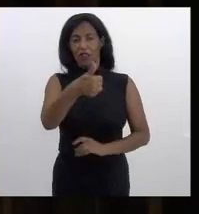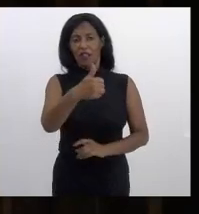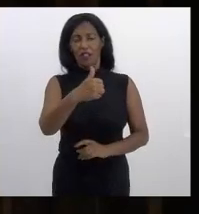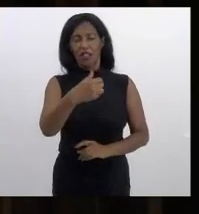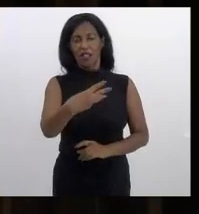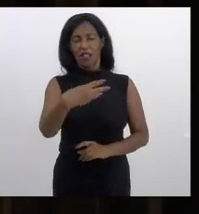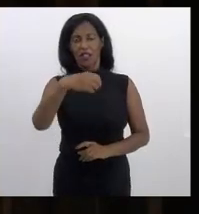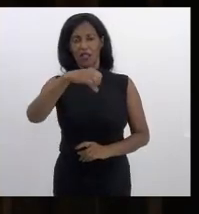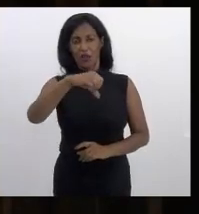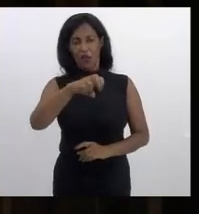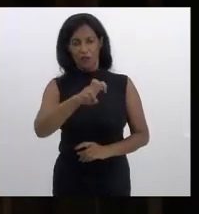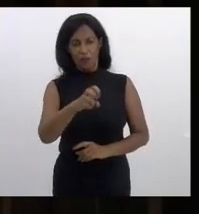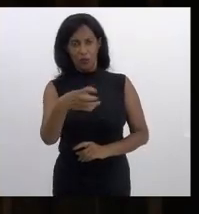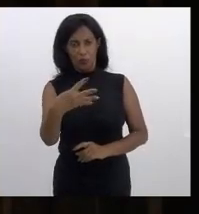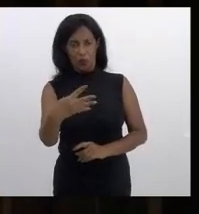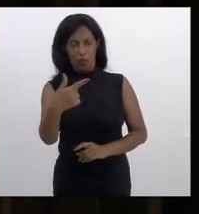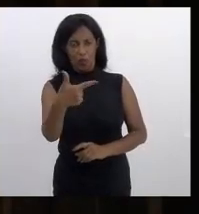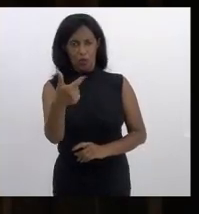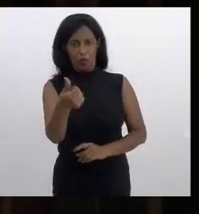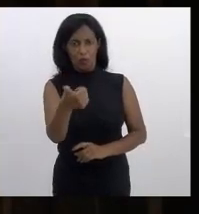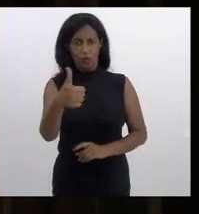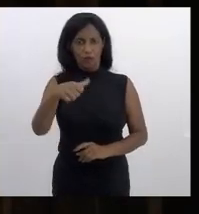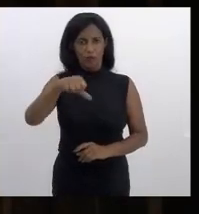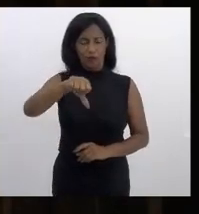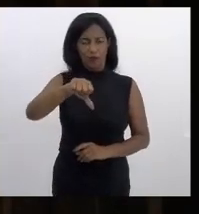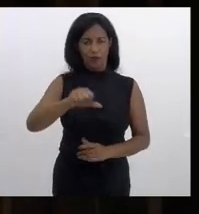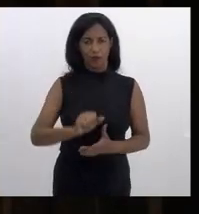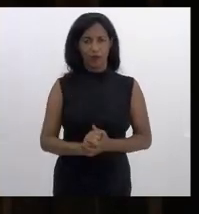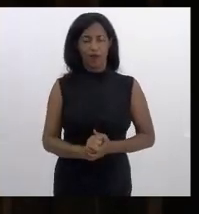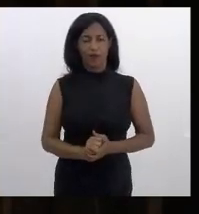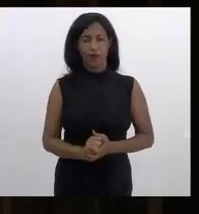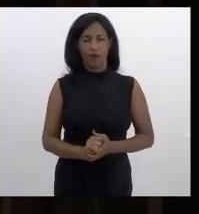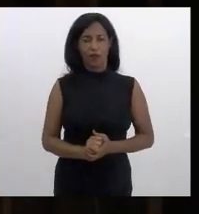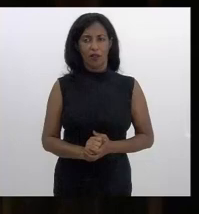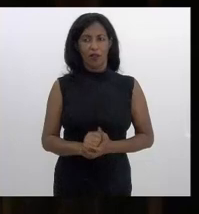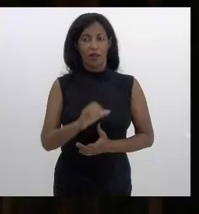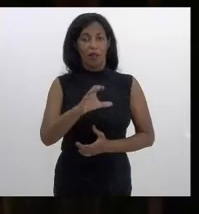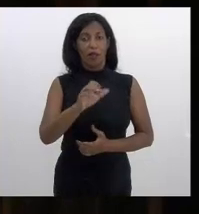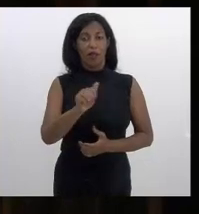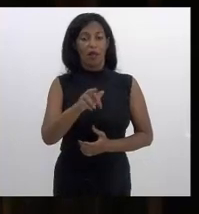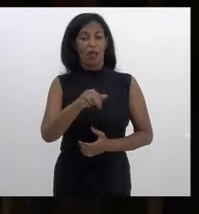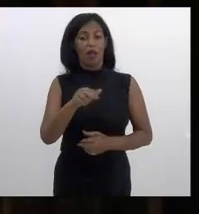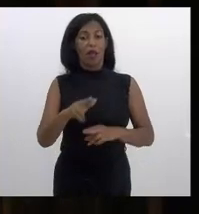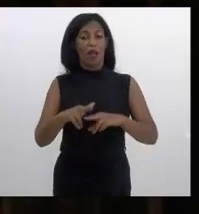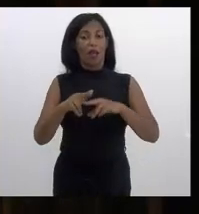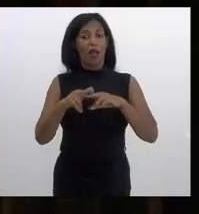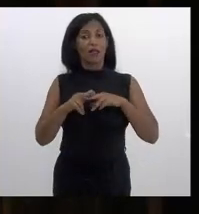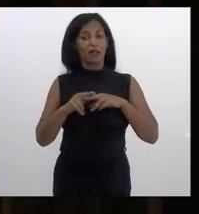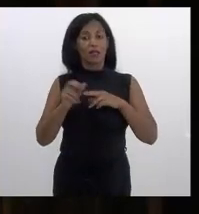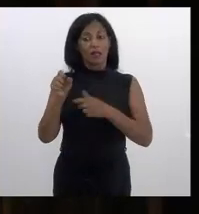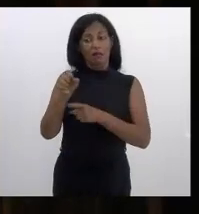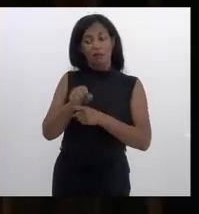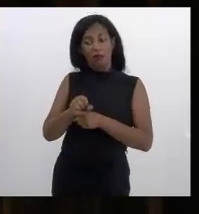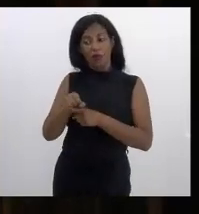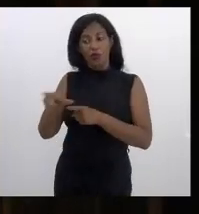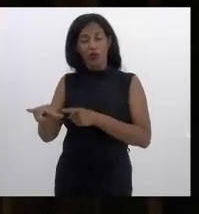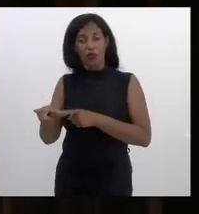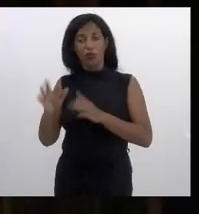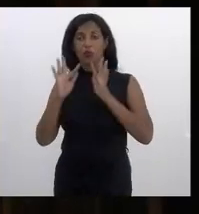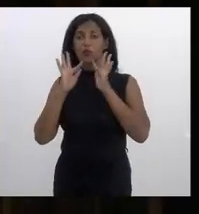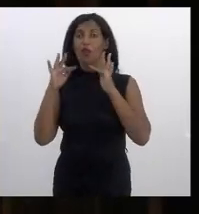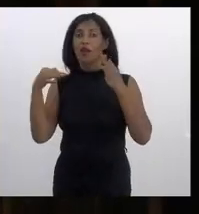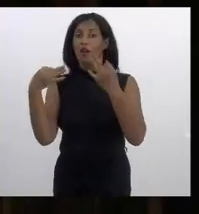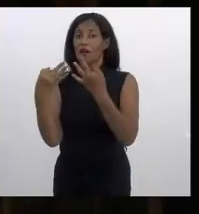13954 2019 e da condição caso ele seja excluído a